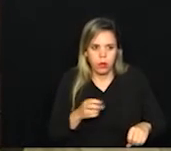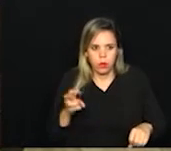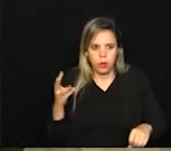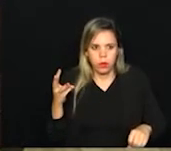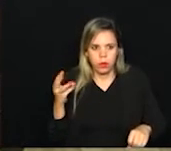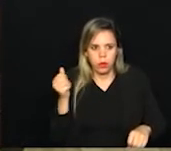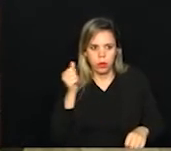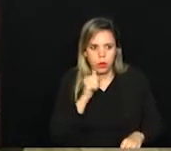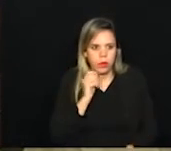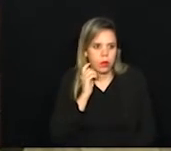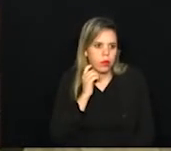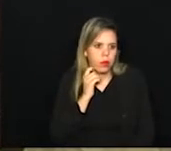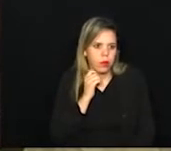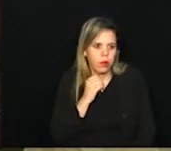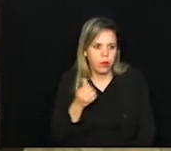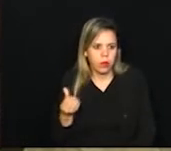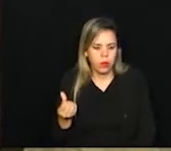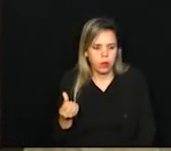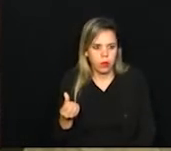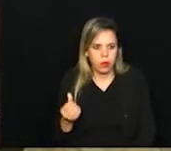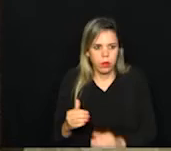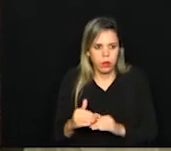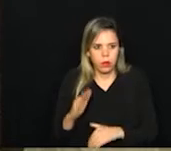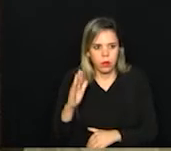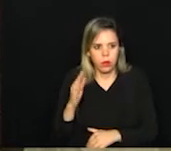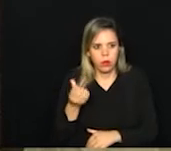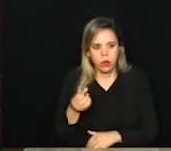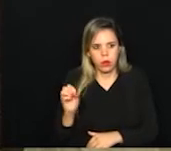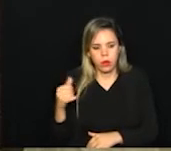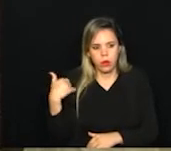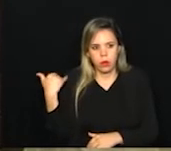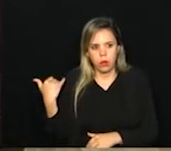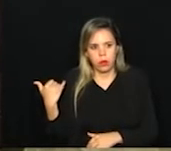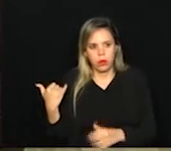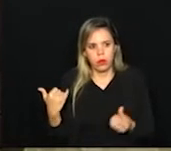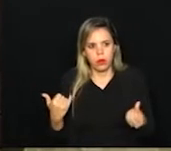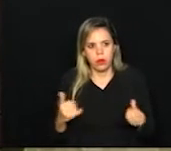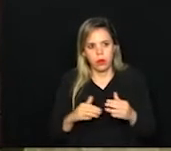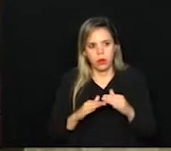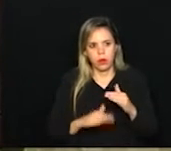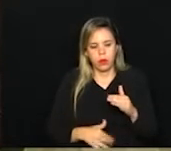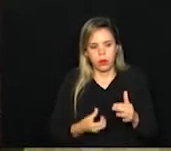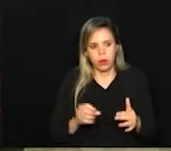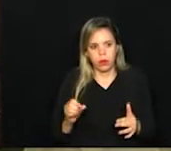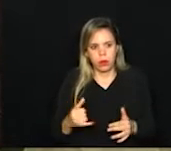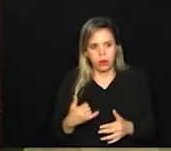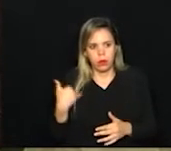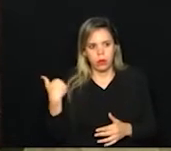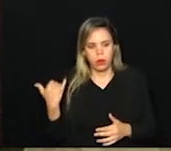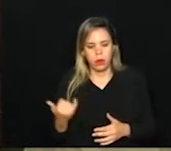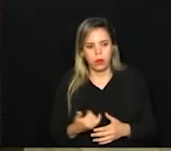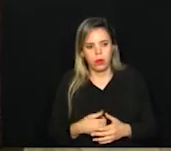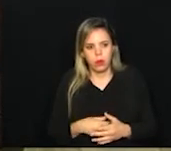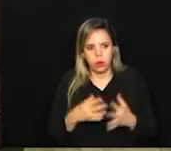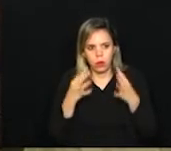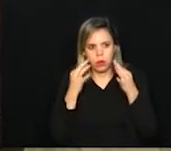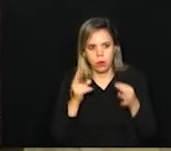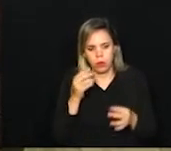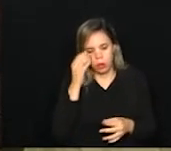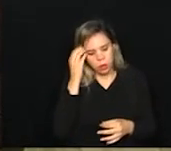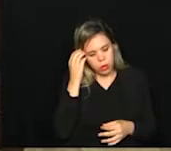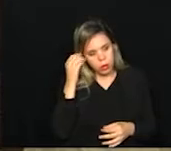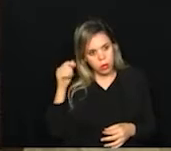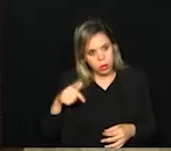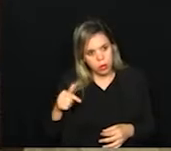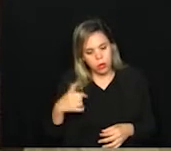3 mulheres, 6 acima dos 60 anos, 6 abaixo dos 60 anos. Chamo sempre a atenção aqui